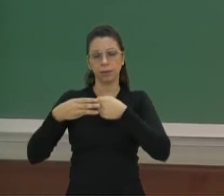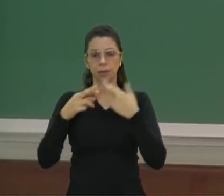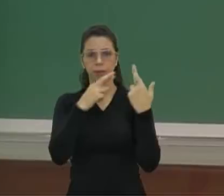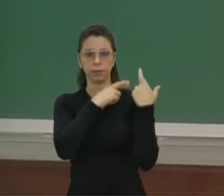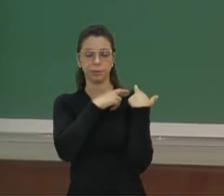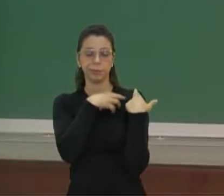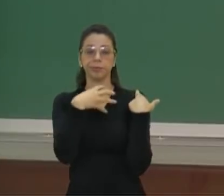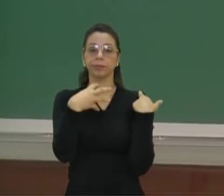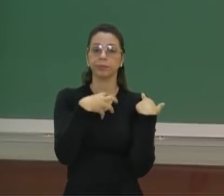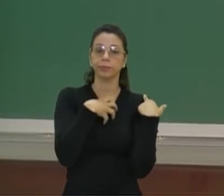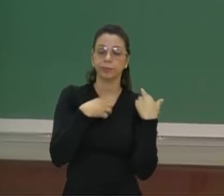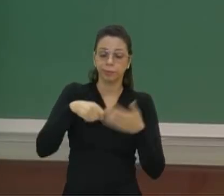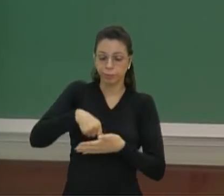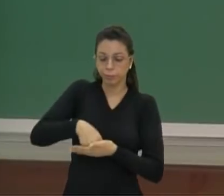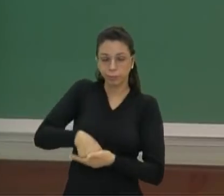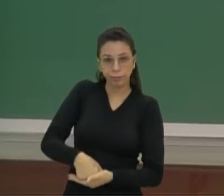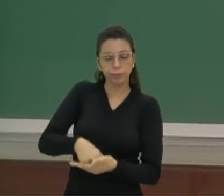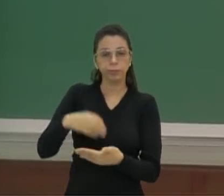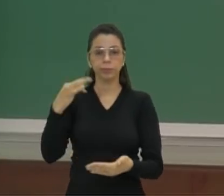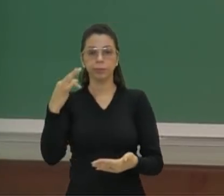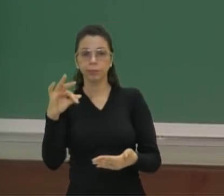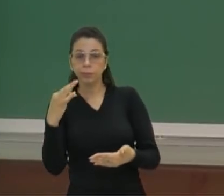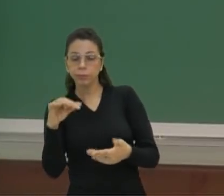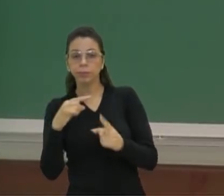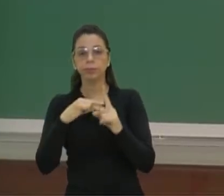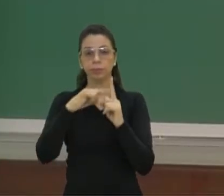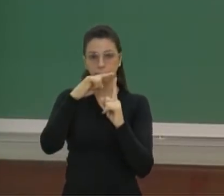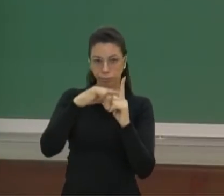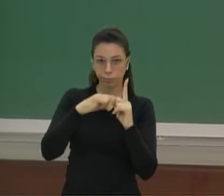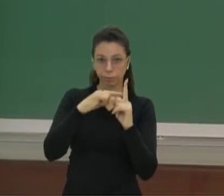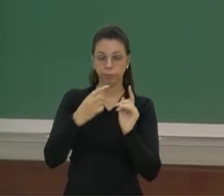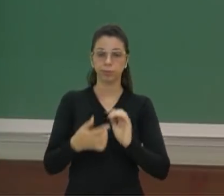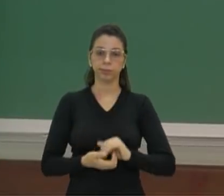por sentir pressão, dor, temperatura.